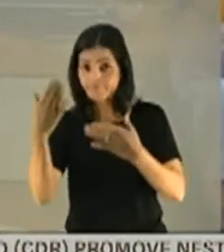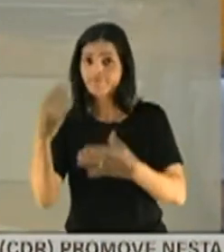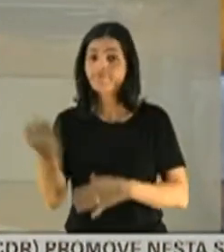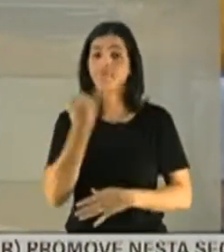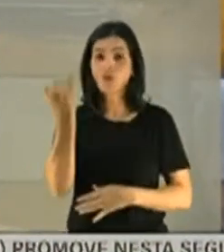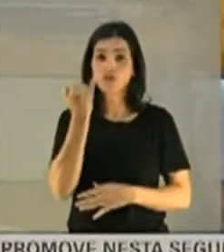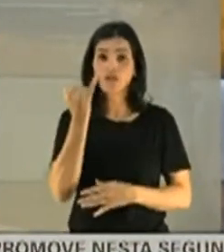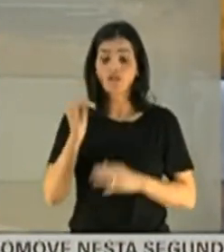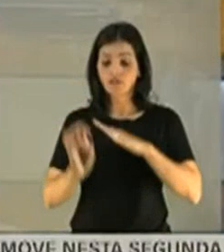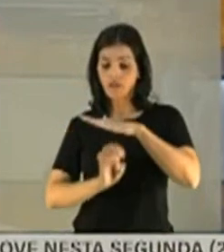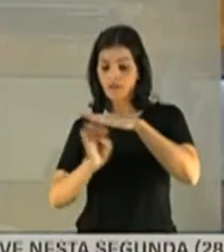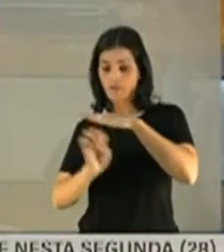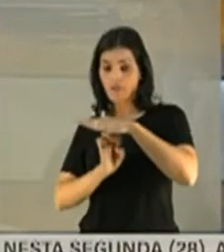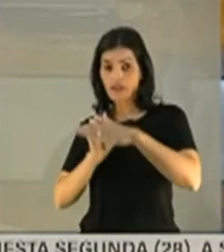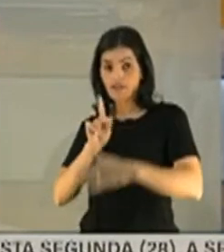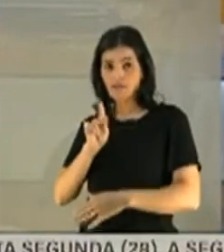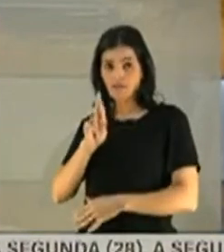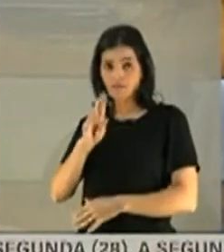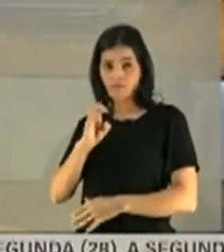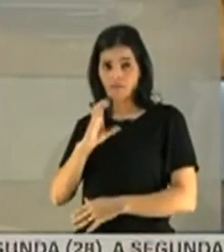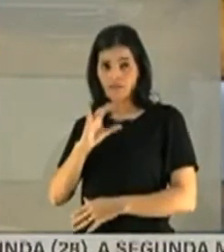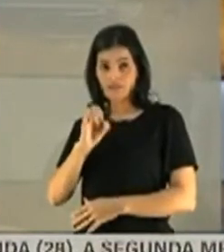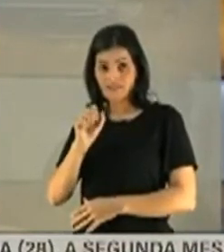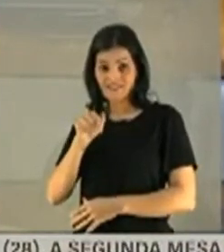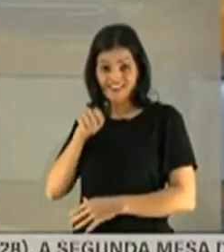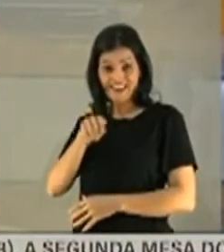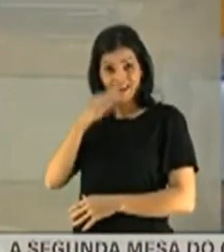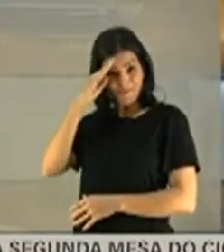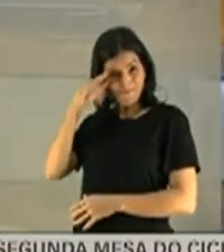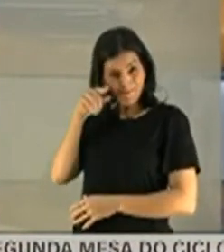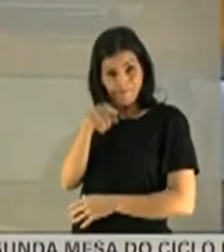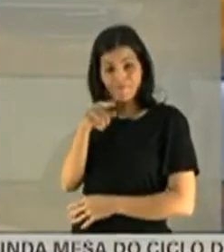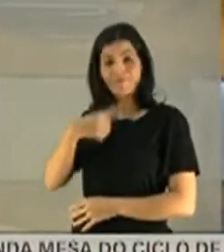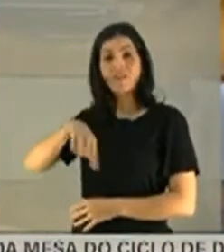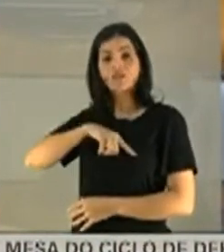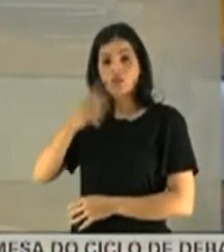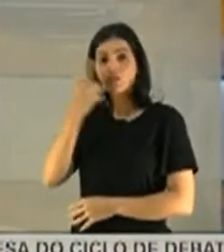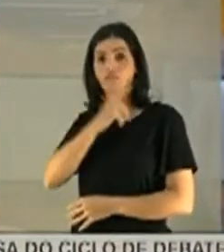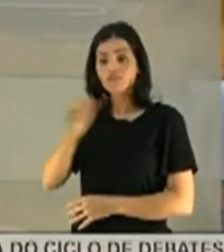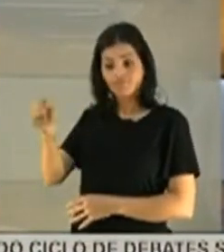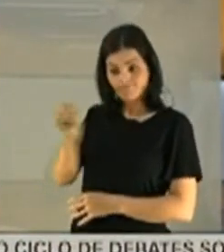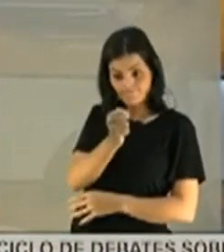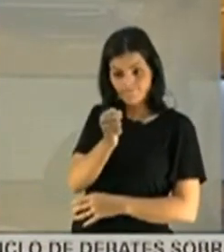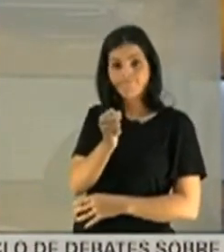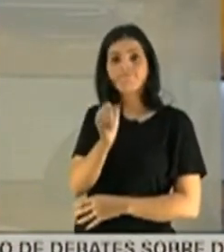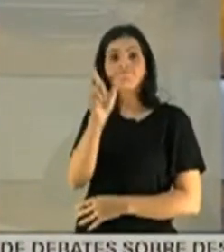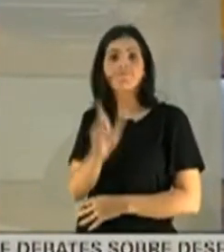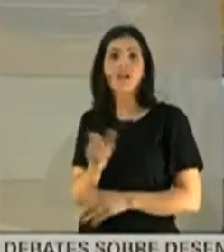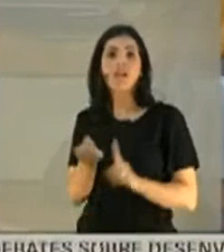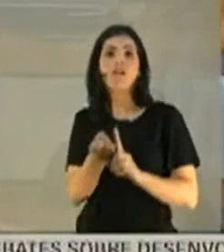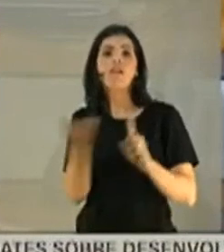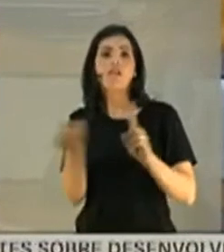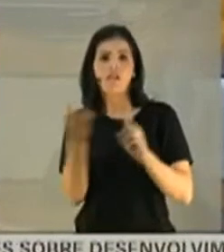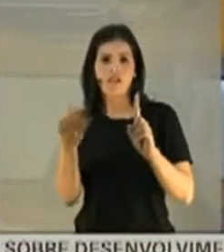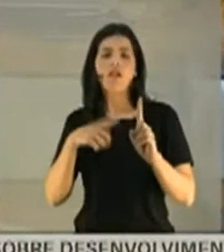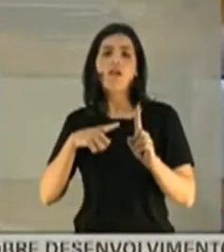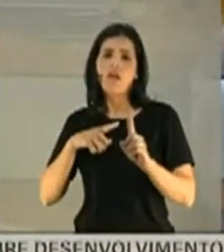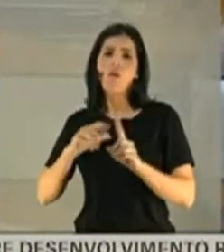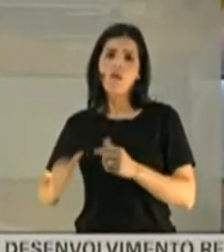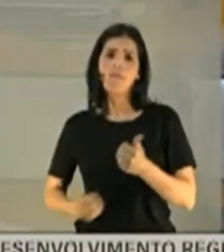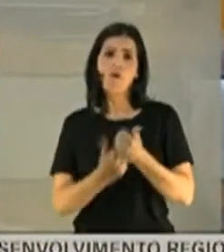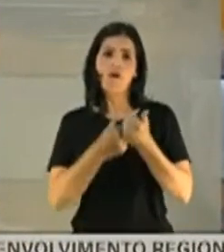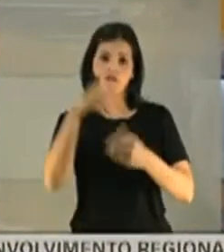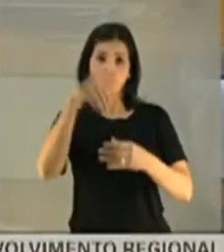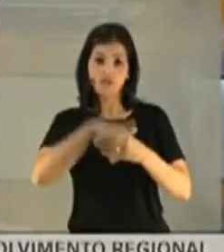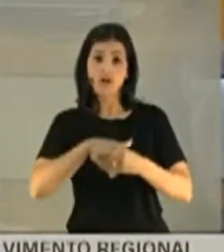a Precisa, essa empresa, é chave para que a gente possa ouvir, não tenho a menor dúvida, e vou apoiar,